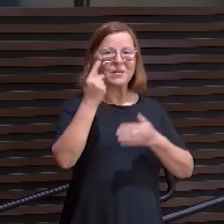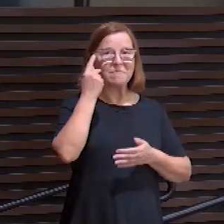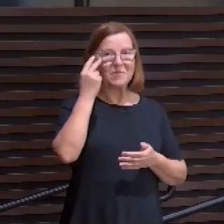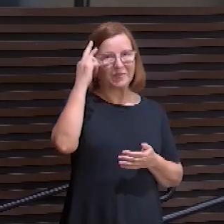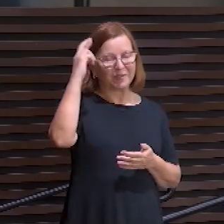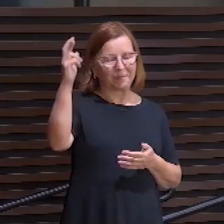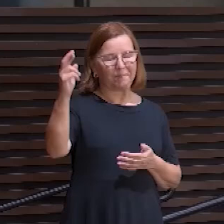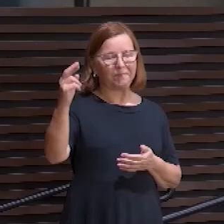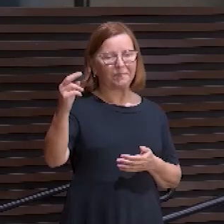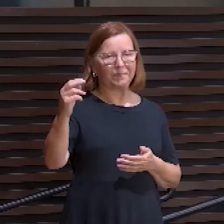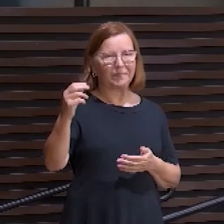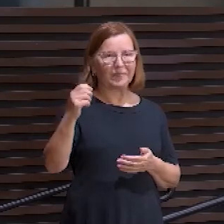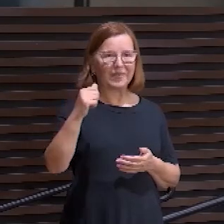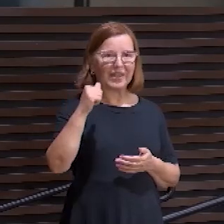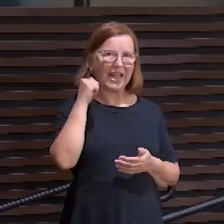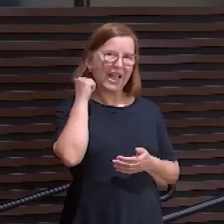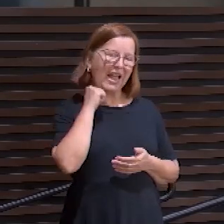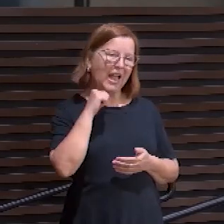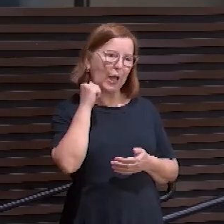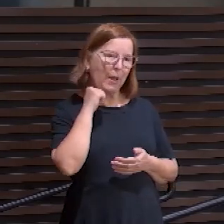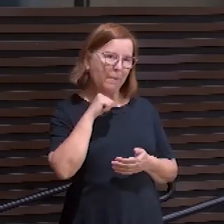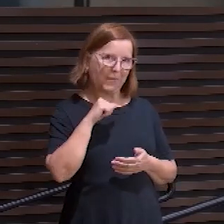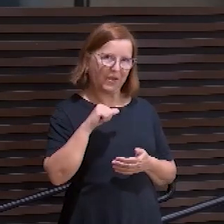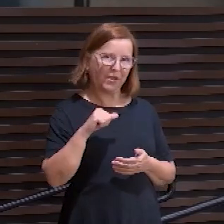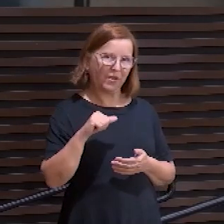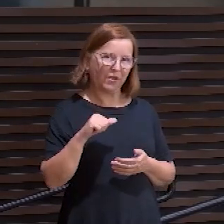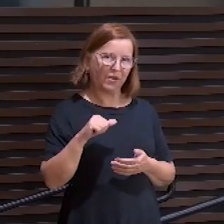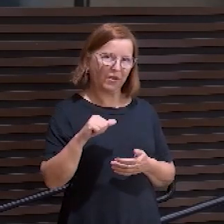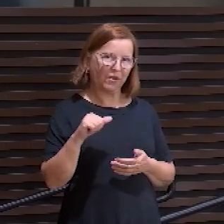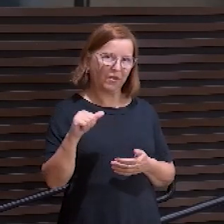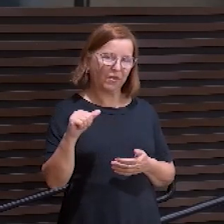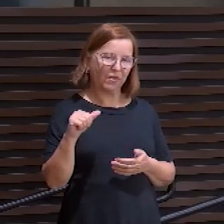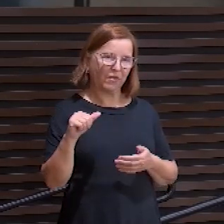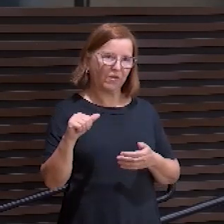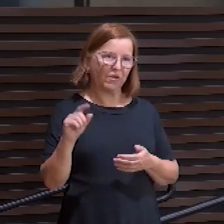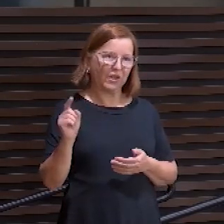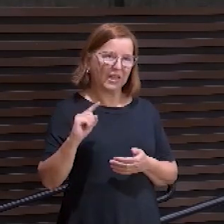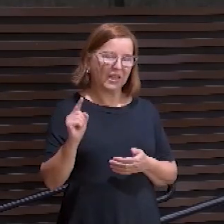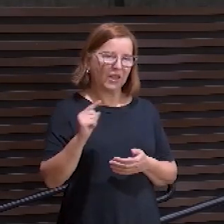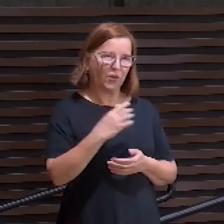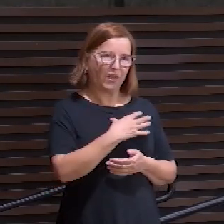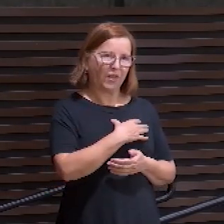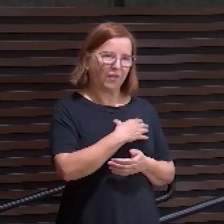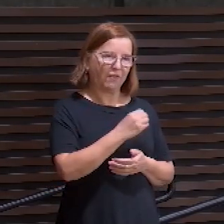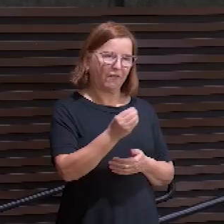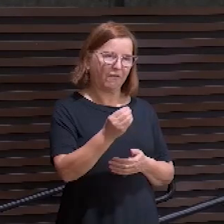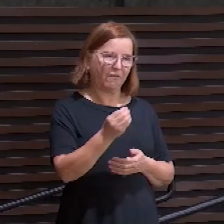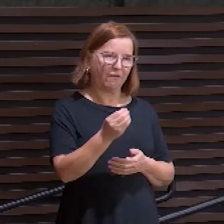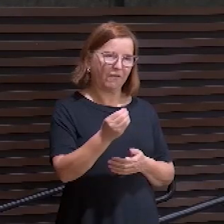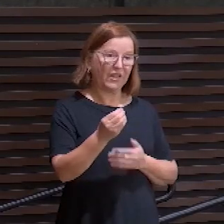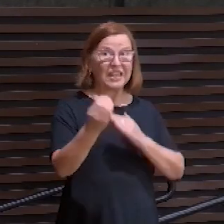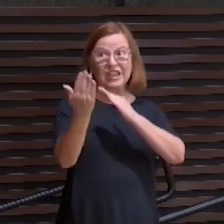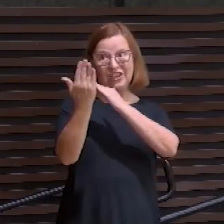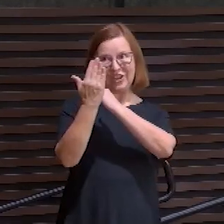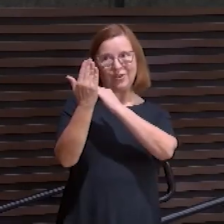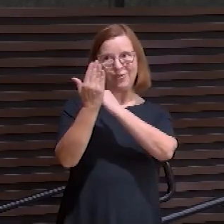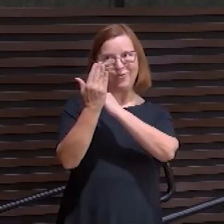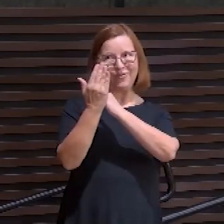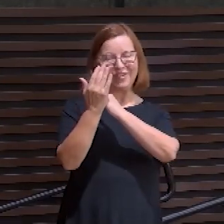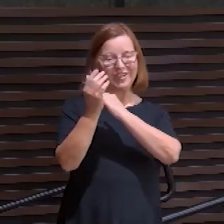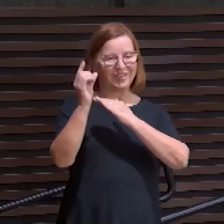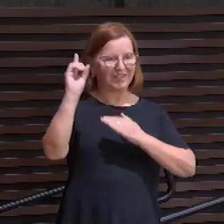Abel, por sua vez, ele não é fruto, ele não é filho da ajuda de